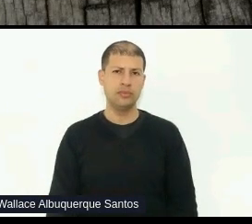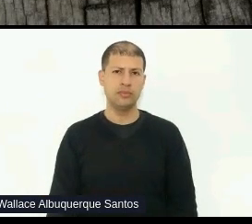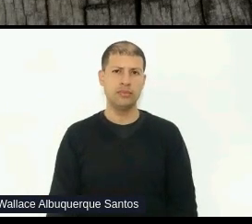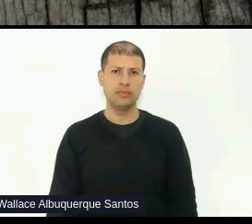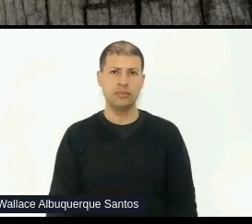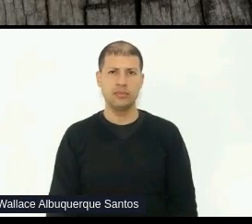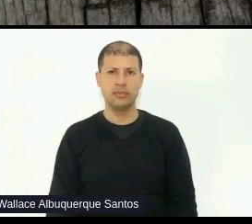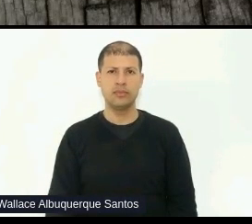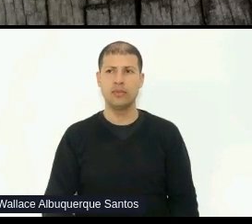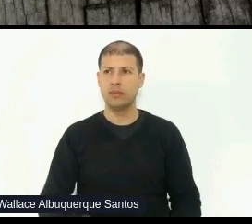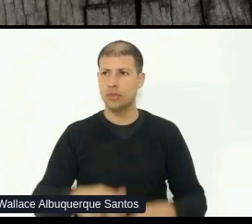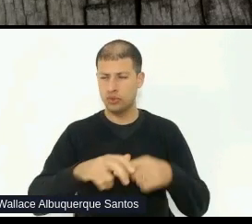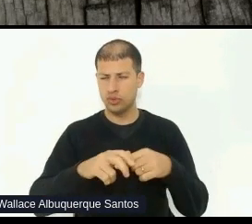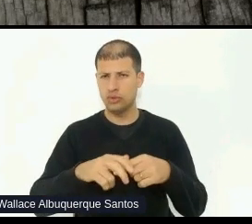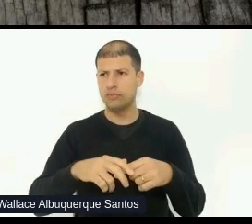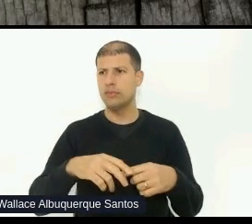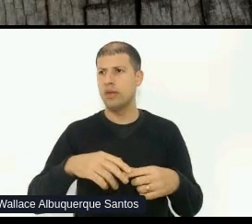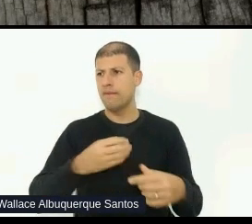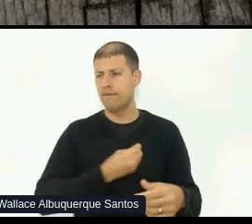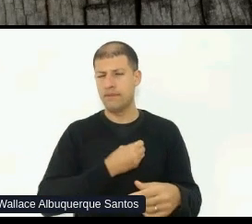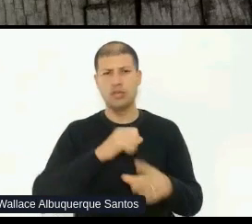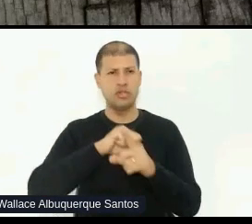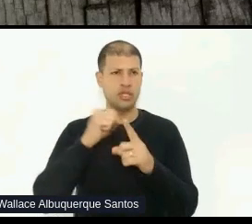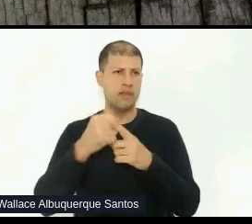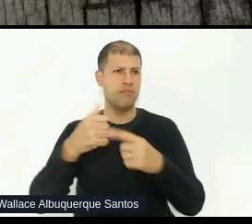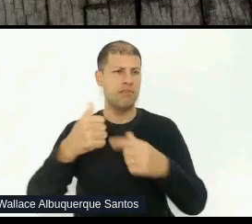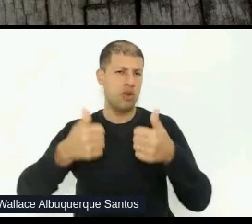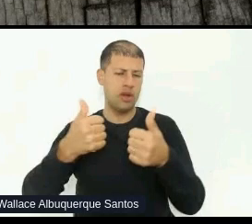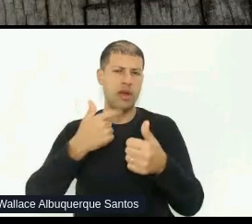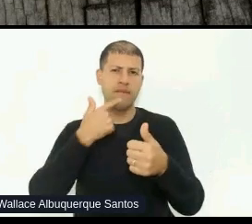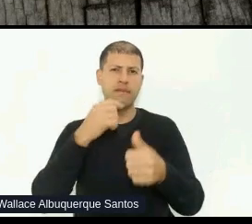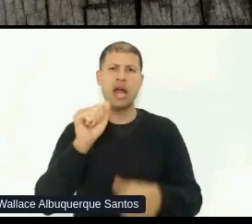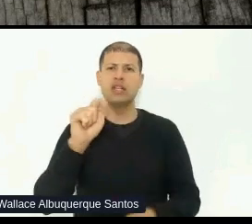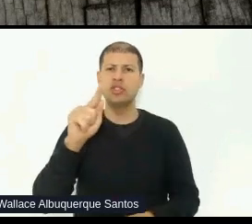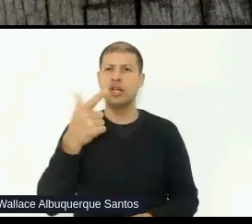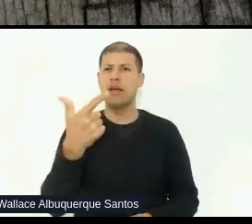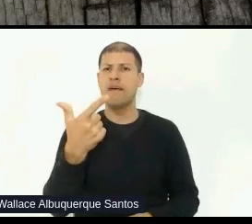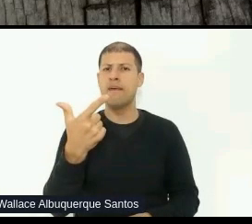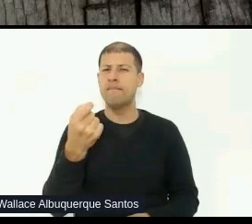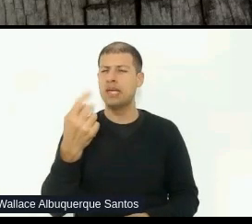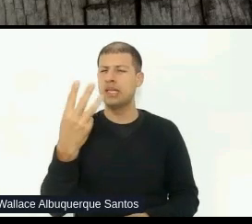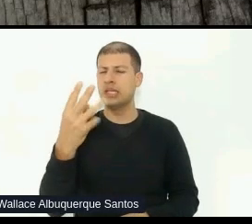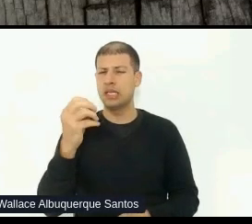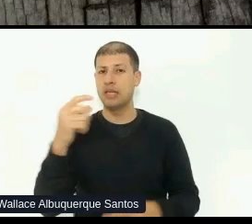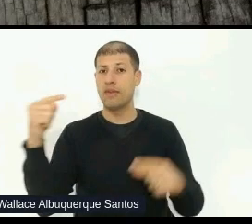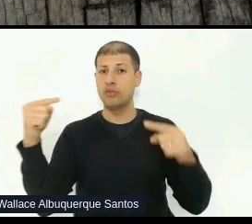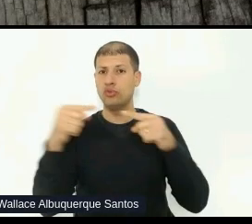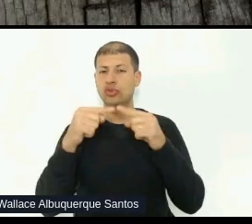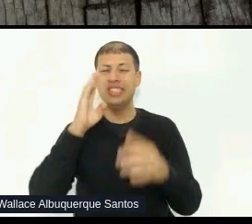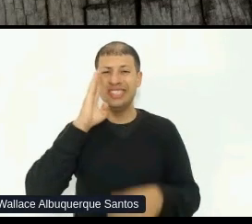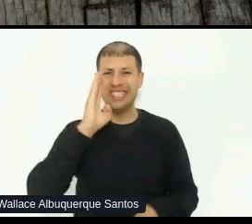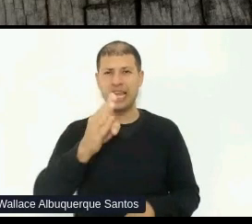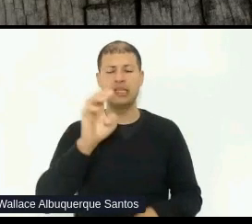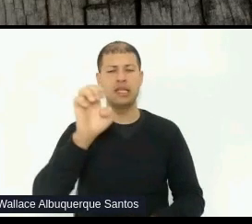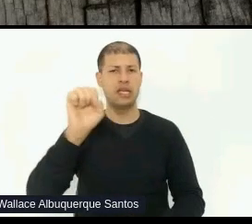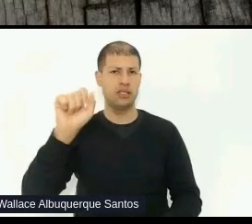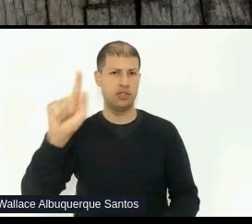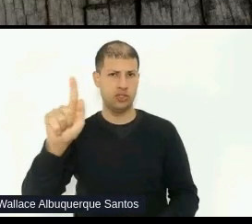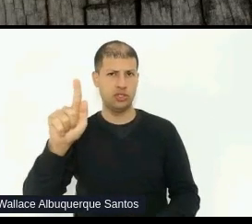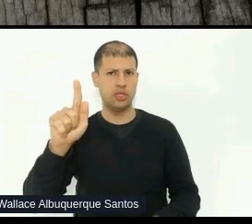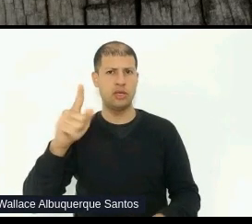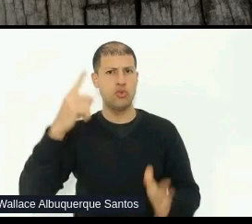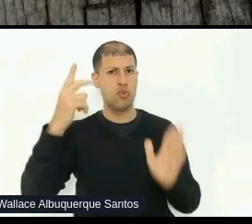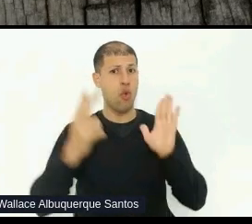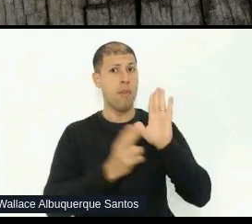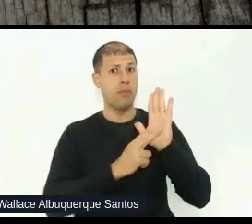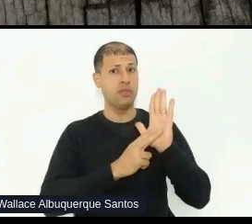Com isso melhorando a minha sociedade. Quando eu falo de Agenda 2030, pessoal, eu estou ligado diretamente, não só à Agenda ESG, né, o compromisso com a ESG,